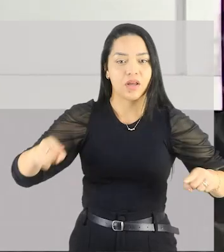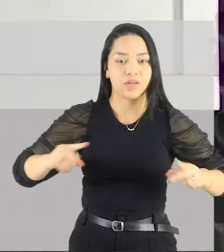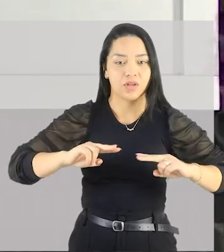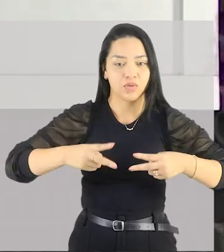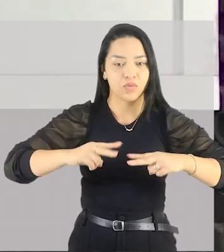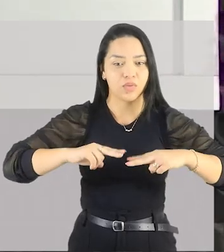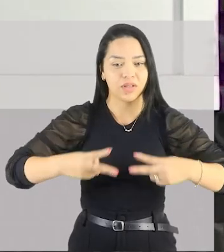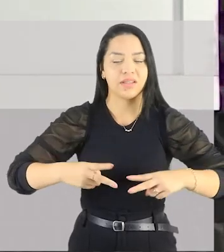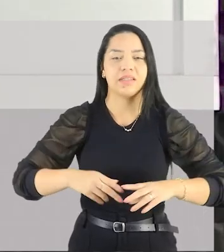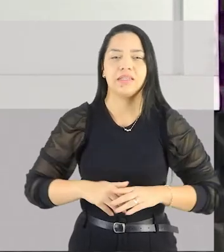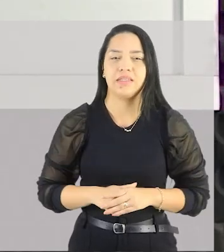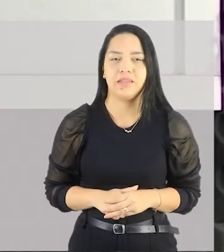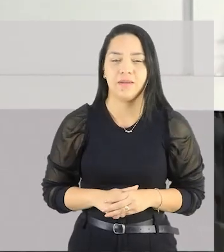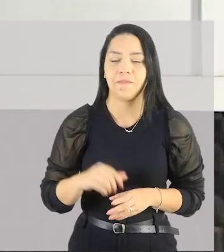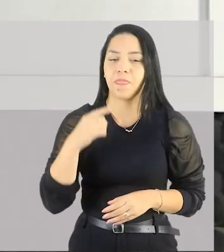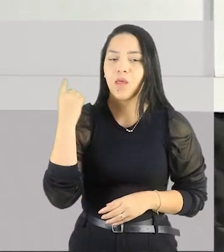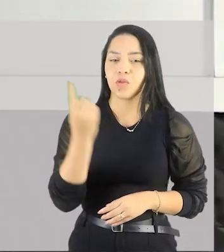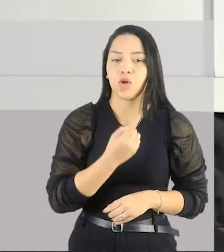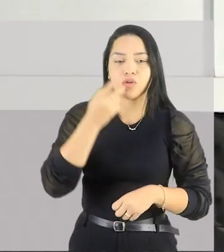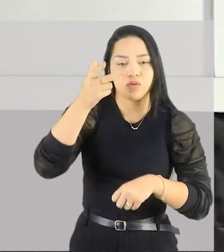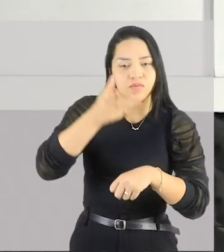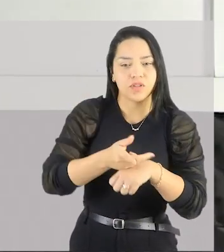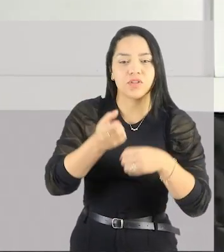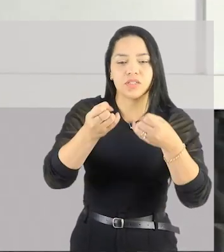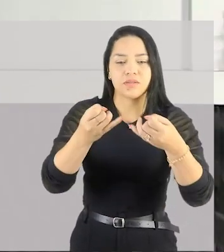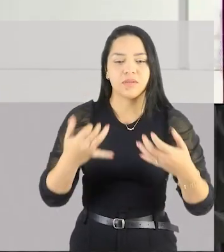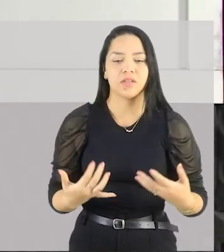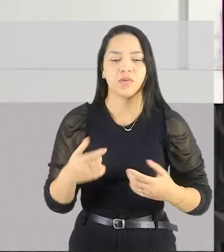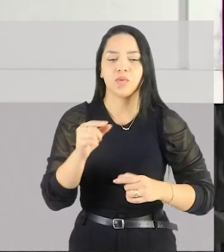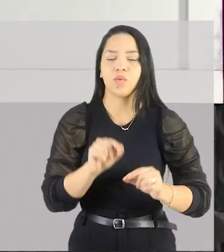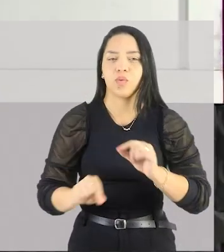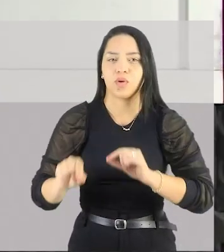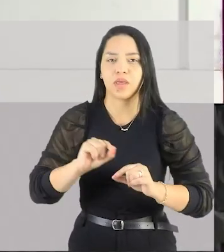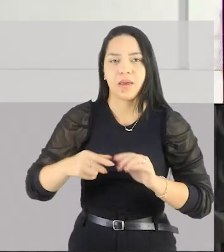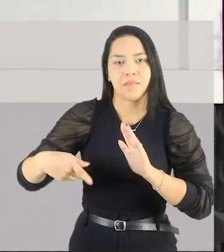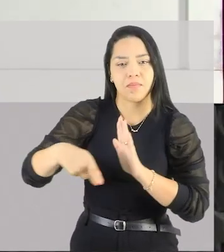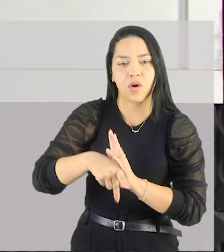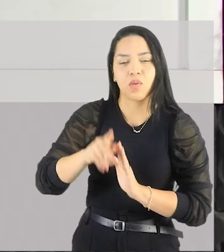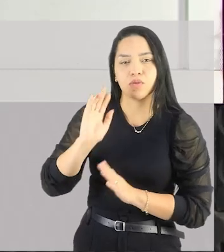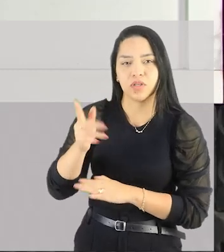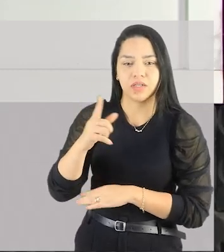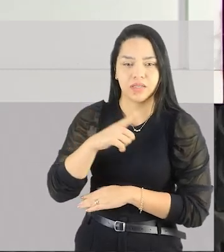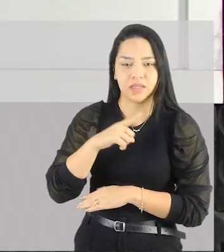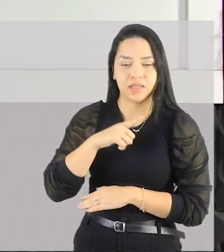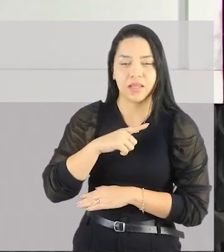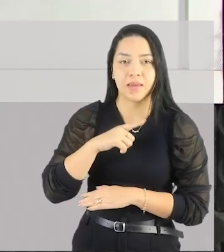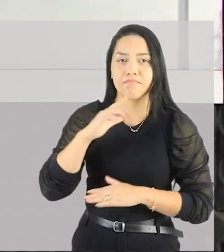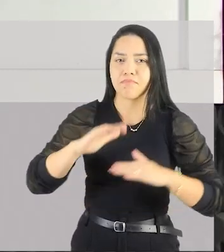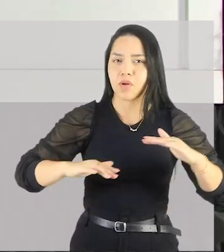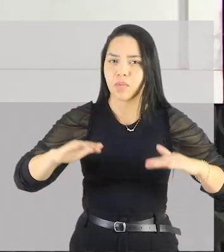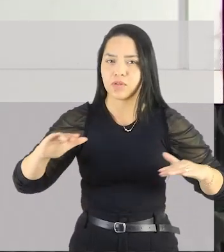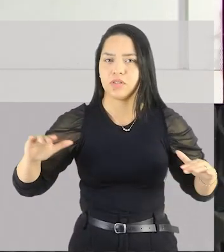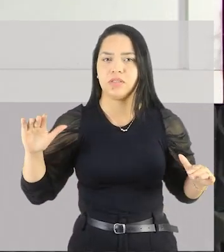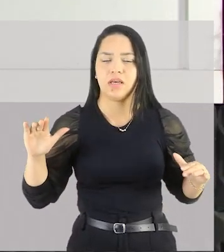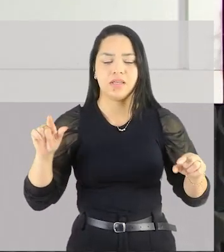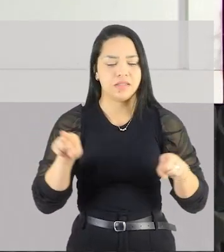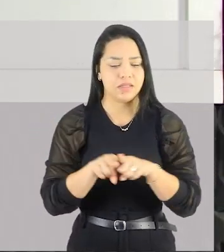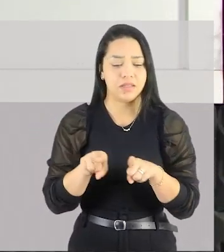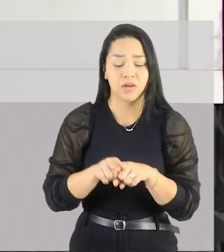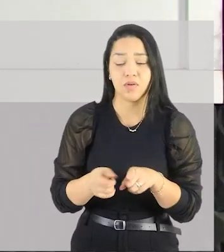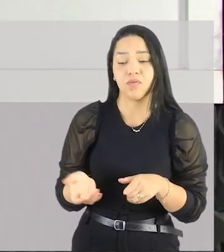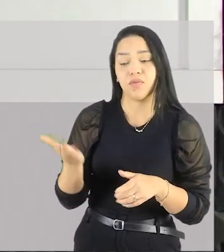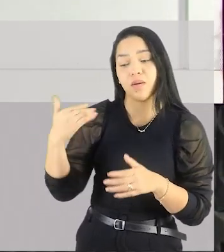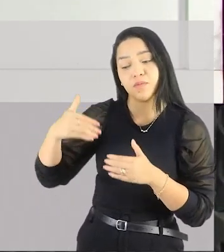link. No nosso último vídeo, nós estávamos vendo a questão de grandezas proporcionais, tá? Então vamos